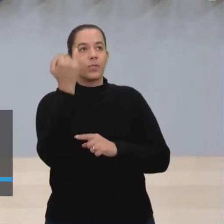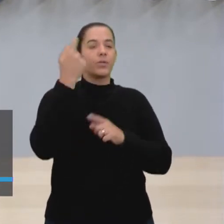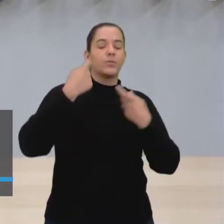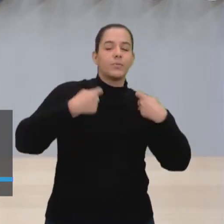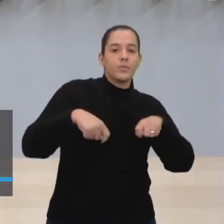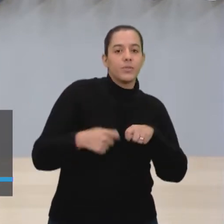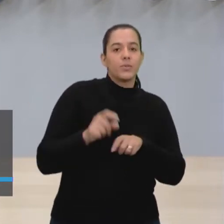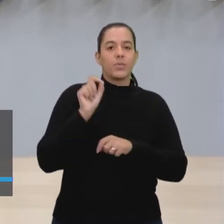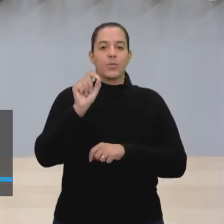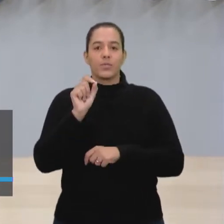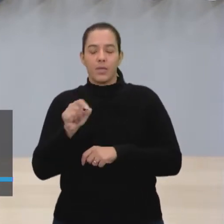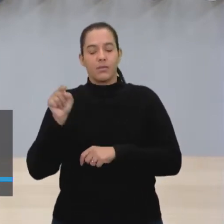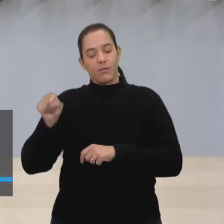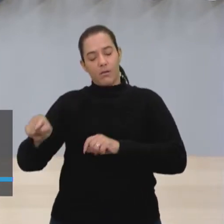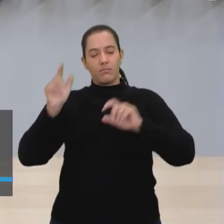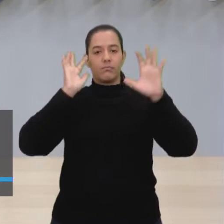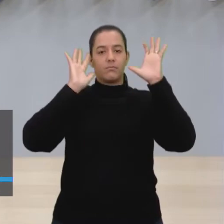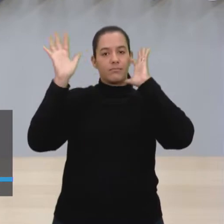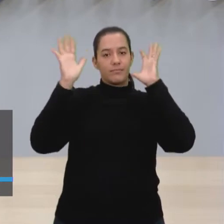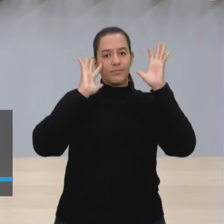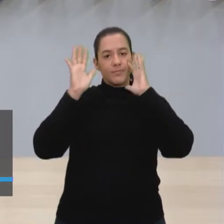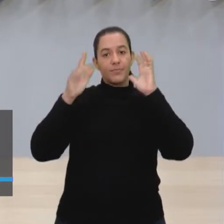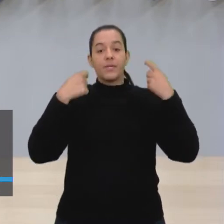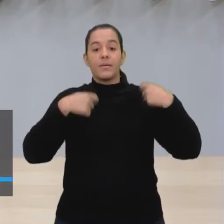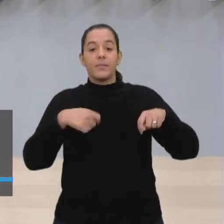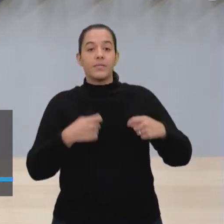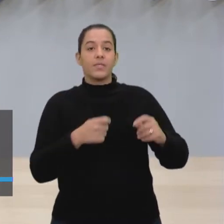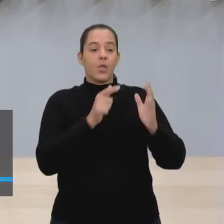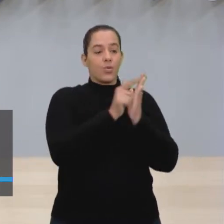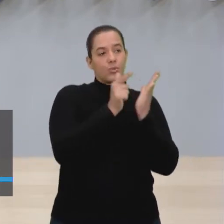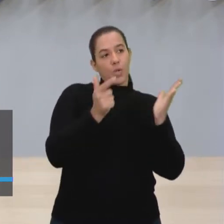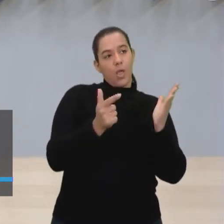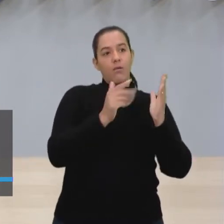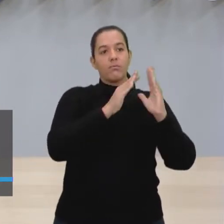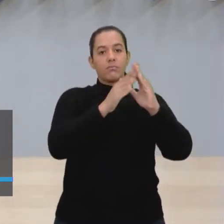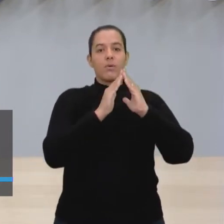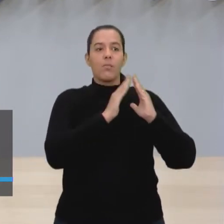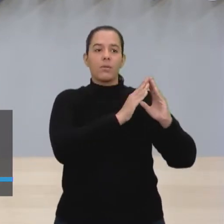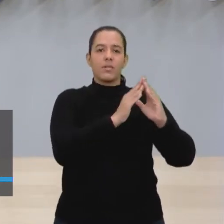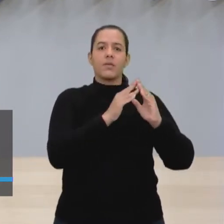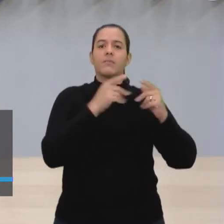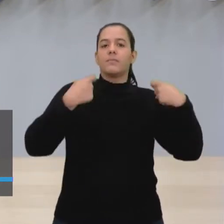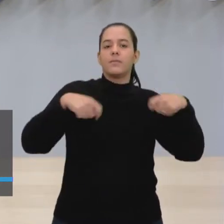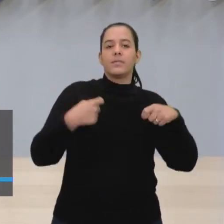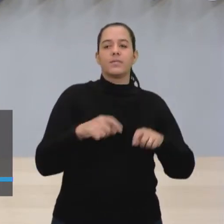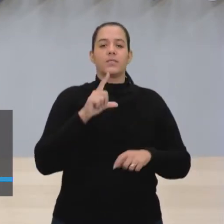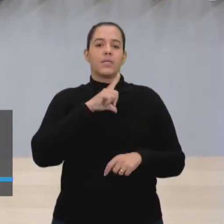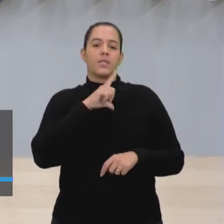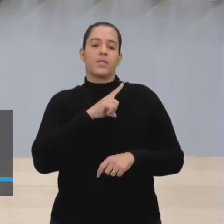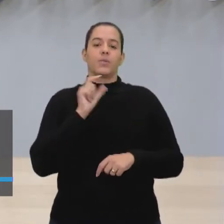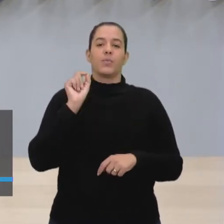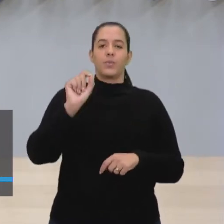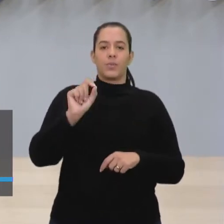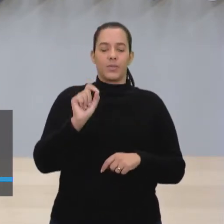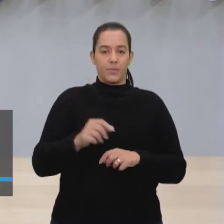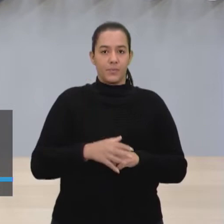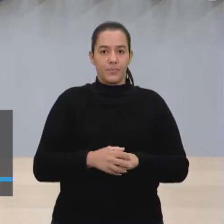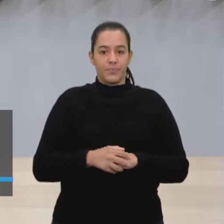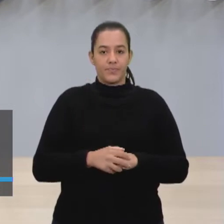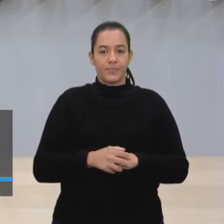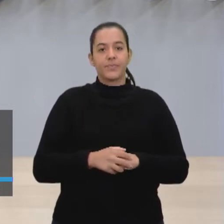necessário que esteja presente nos jornais comunitários. Pensando que o jornal comunitário, ele faz aí